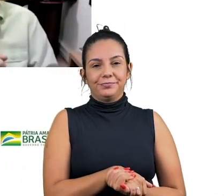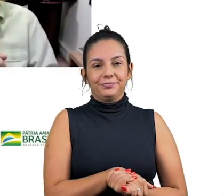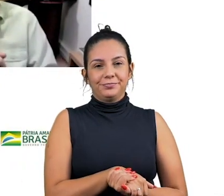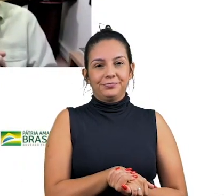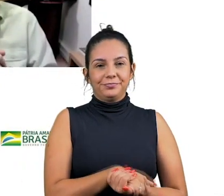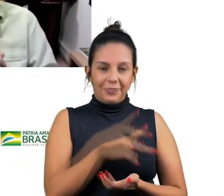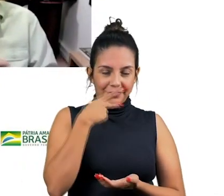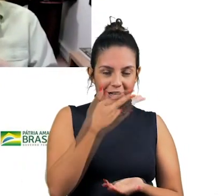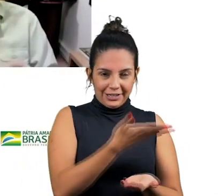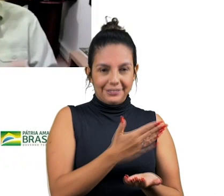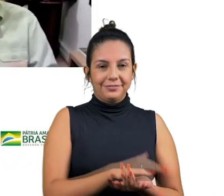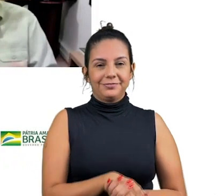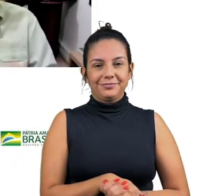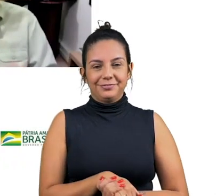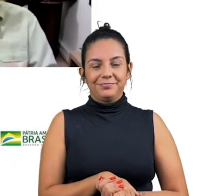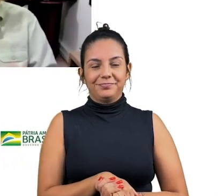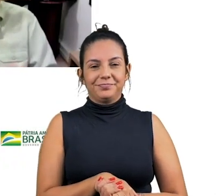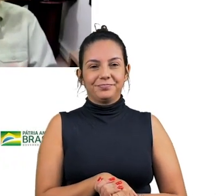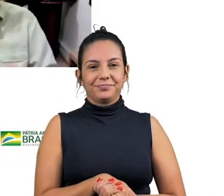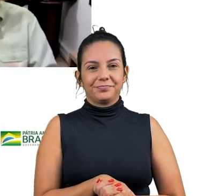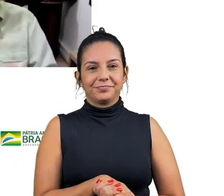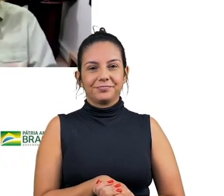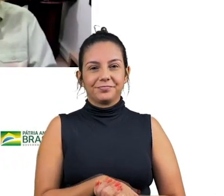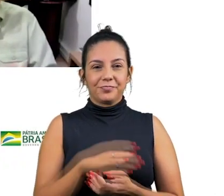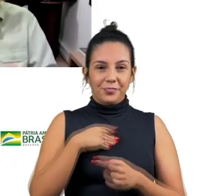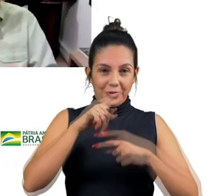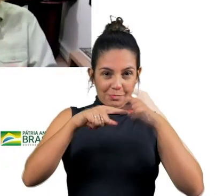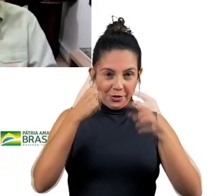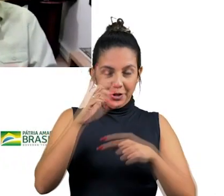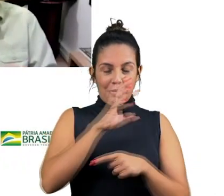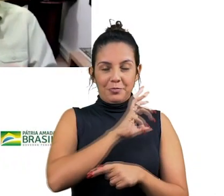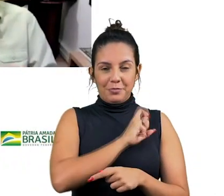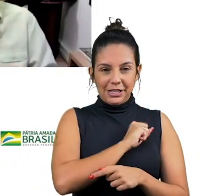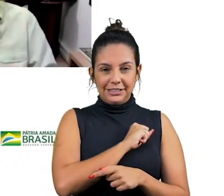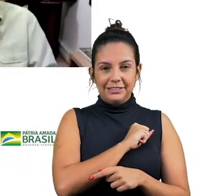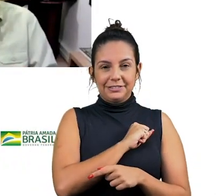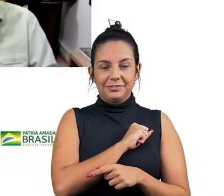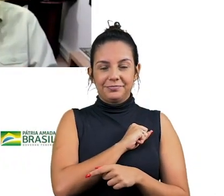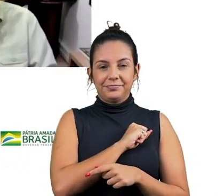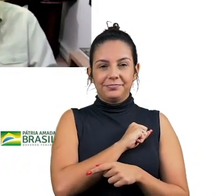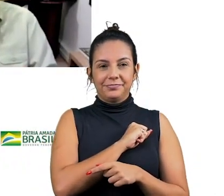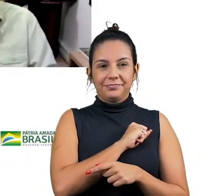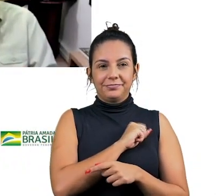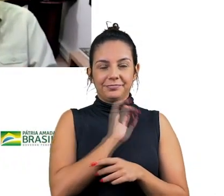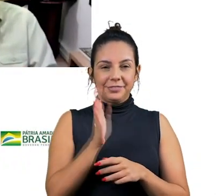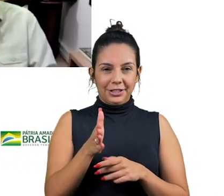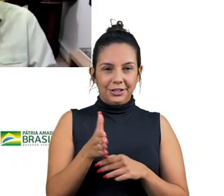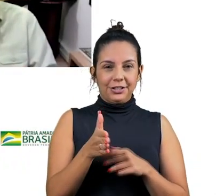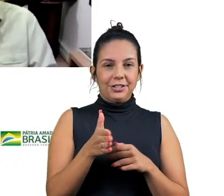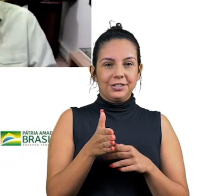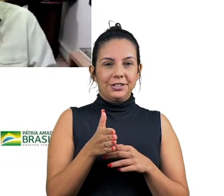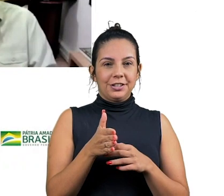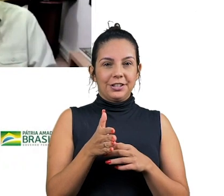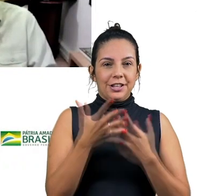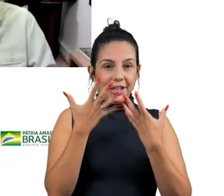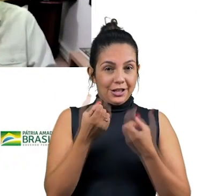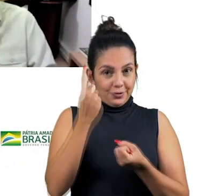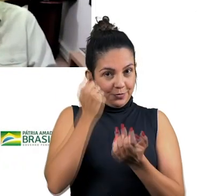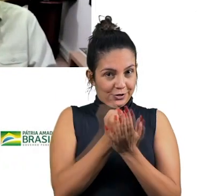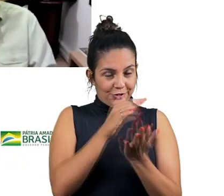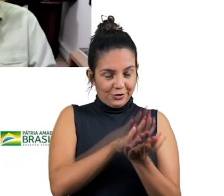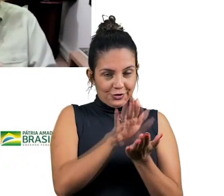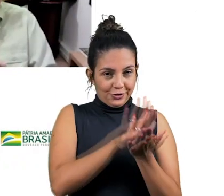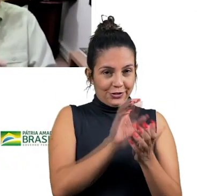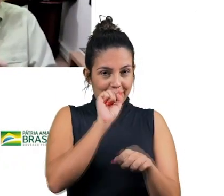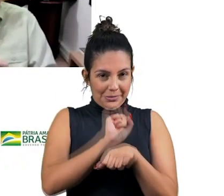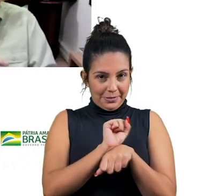Agora fala. Pode falar. O meu próximo romance, ele está já aceito por uma editora. Estou